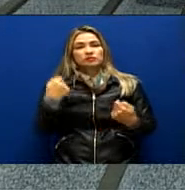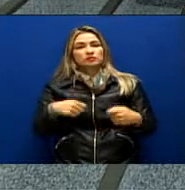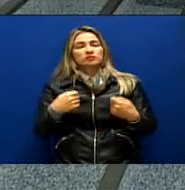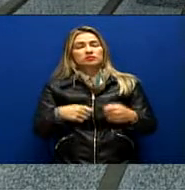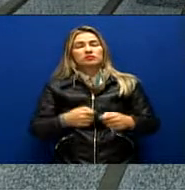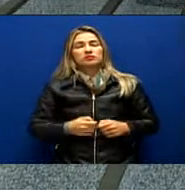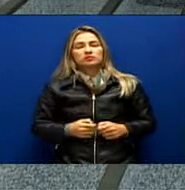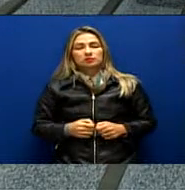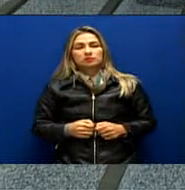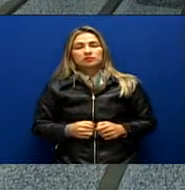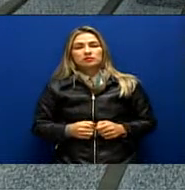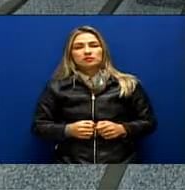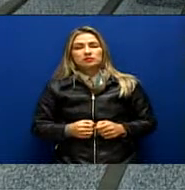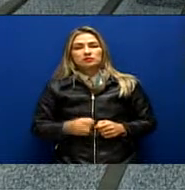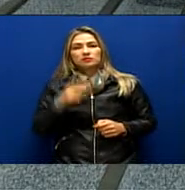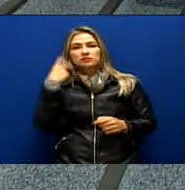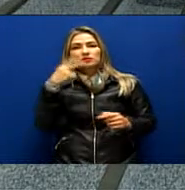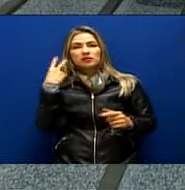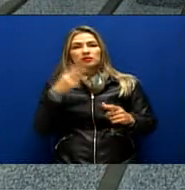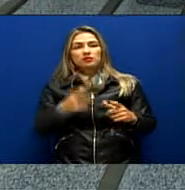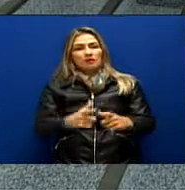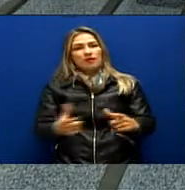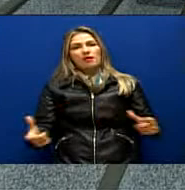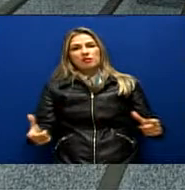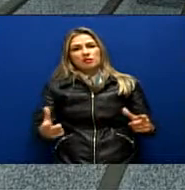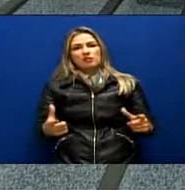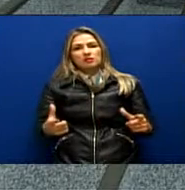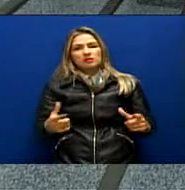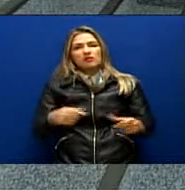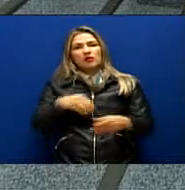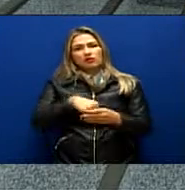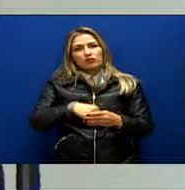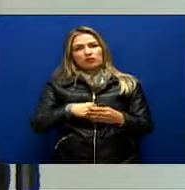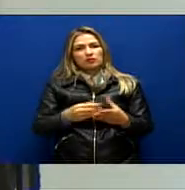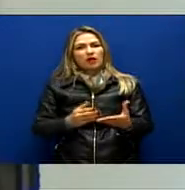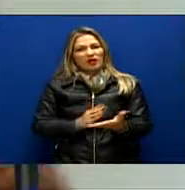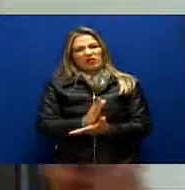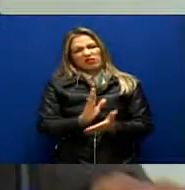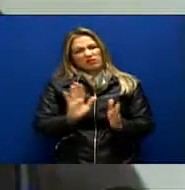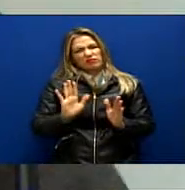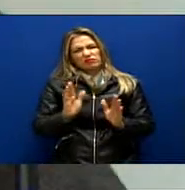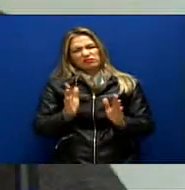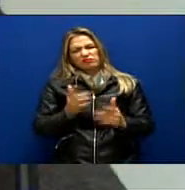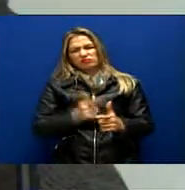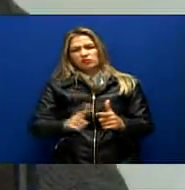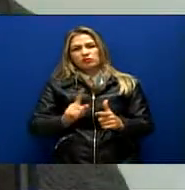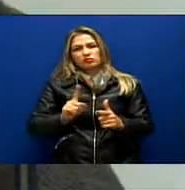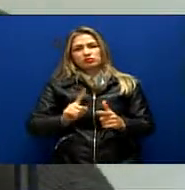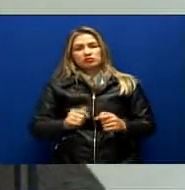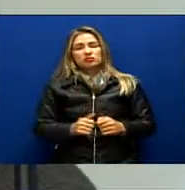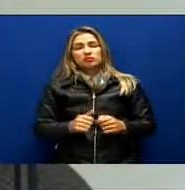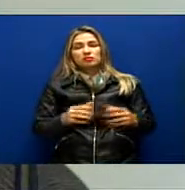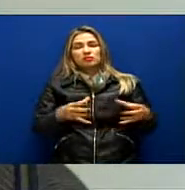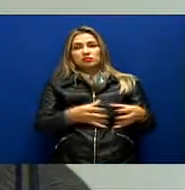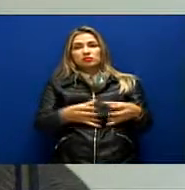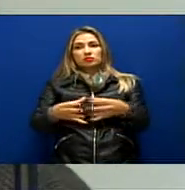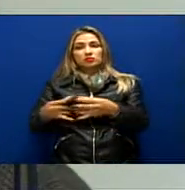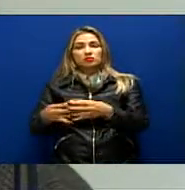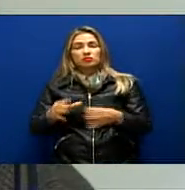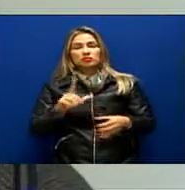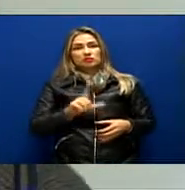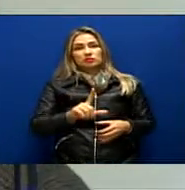não precisa É o que eu sempre digo. Esse desagradar o grupo, orador. vereador, esse grupo, os ativistas LGBT,